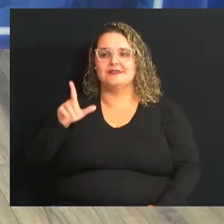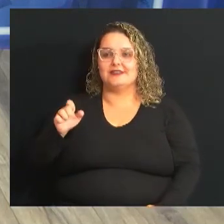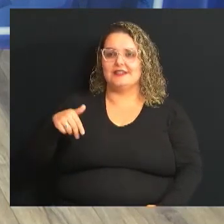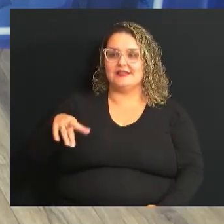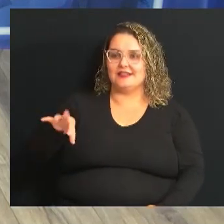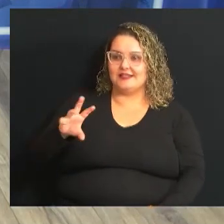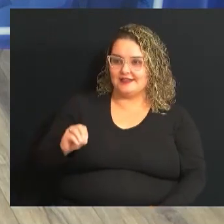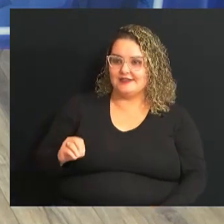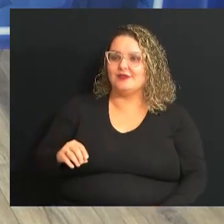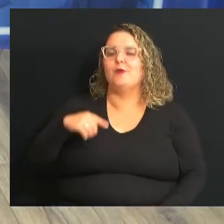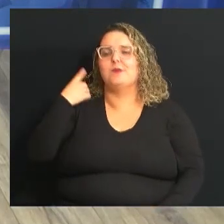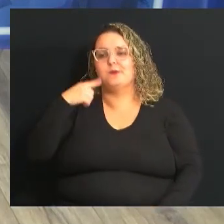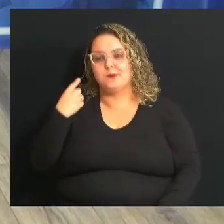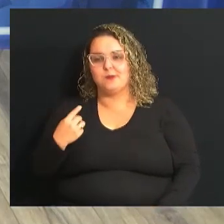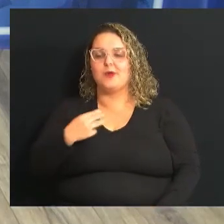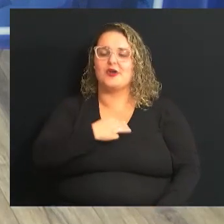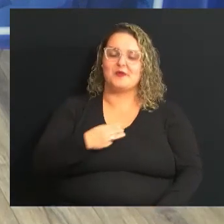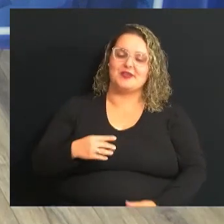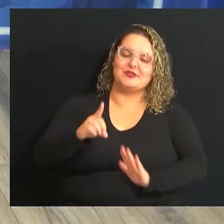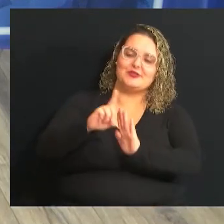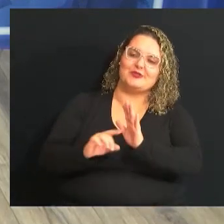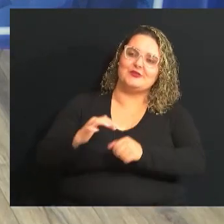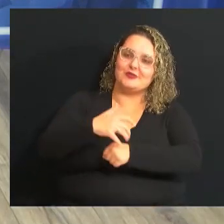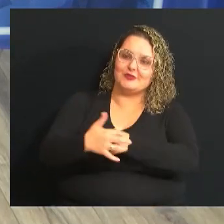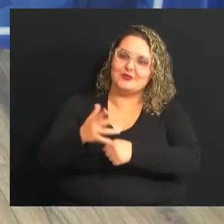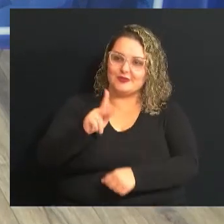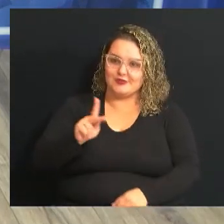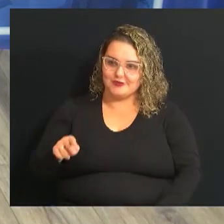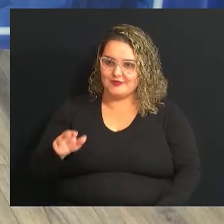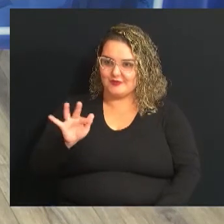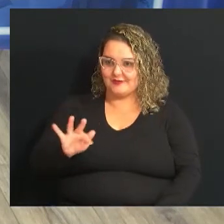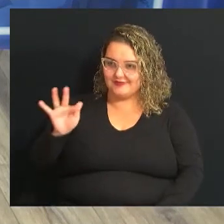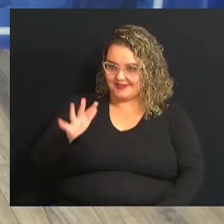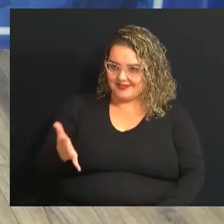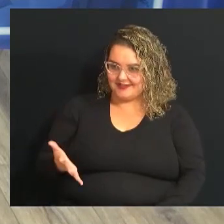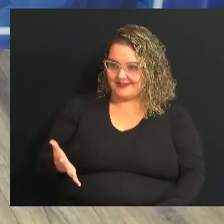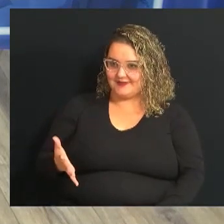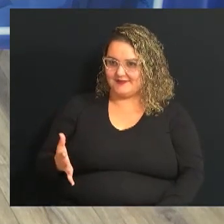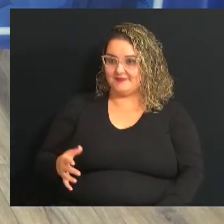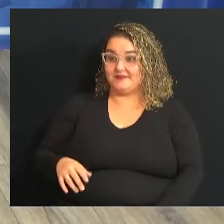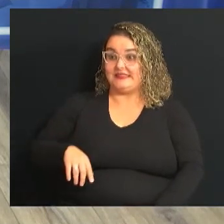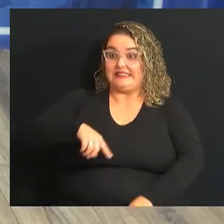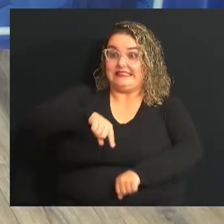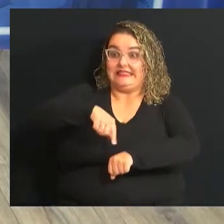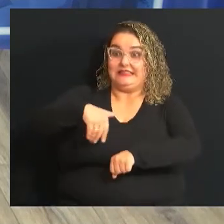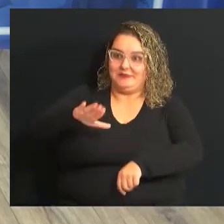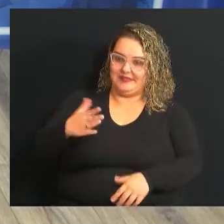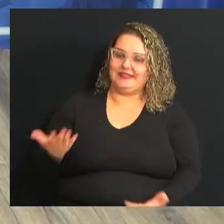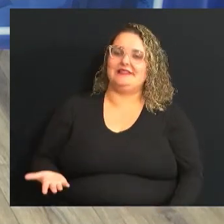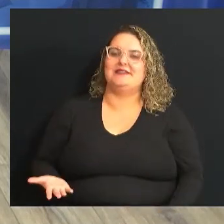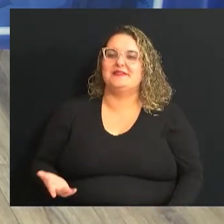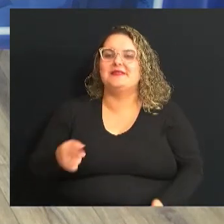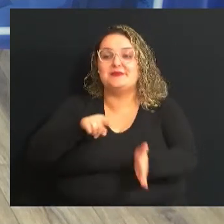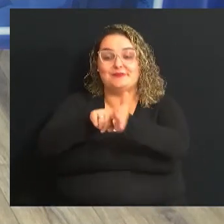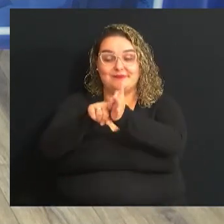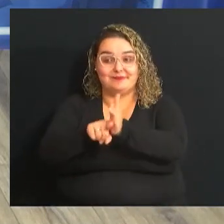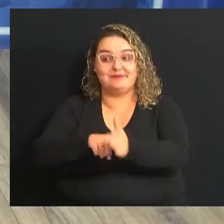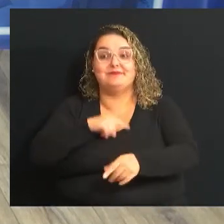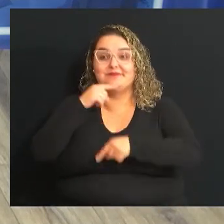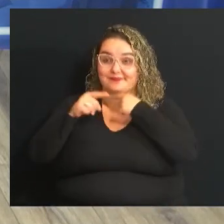Pode, o lojista pode sim, o fornecedor, o empresário pode optar por dar desconto